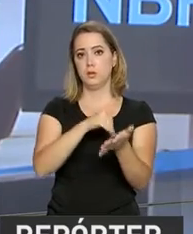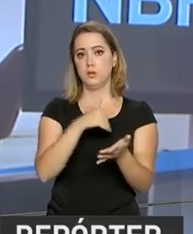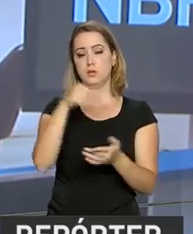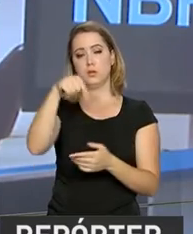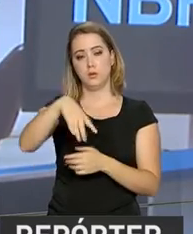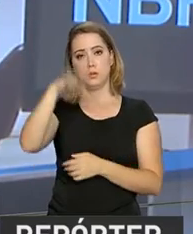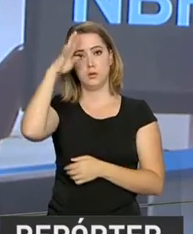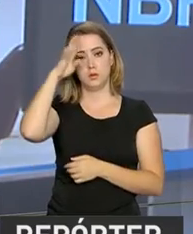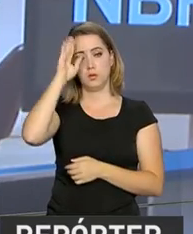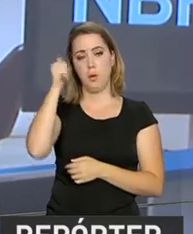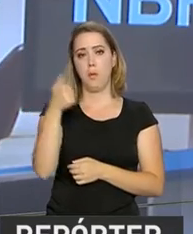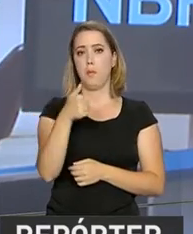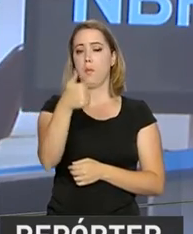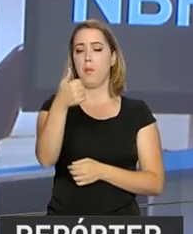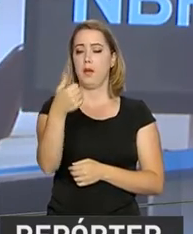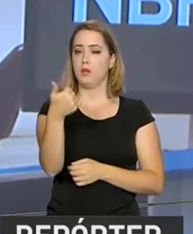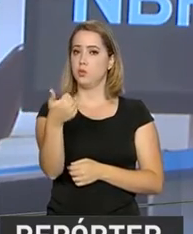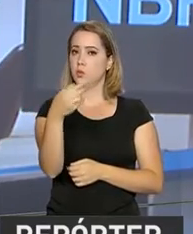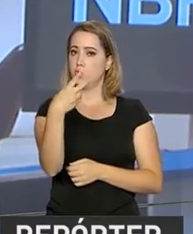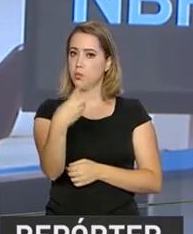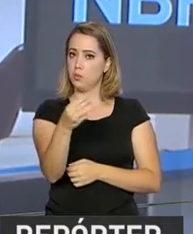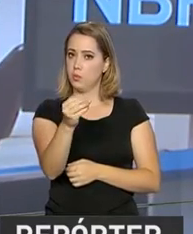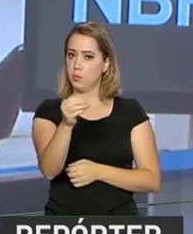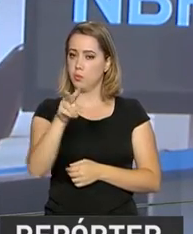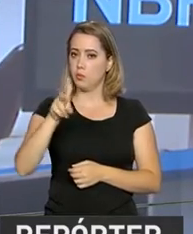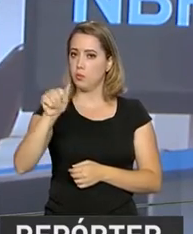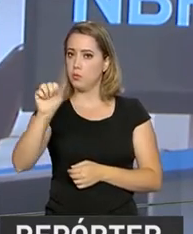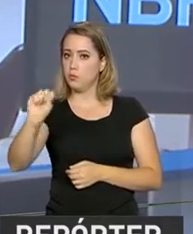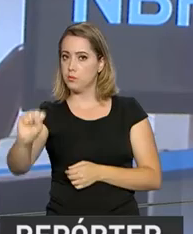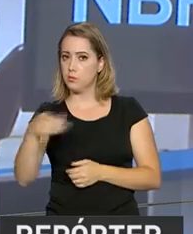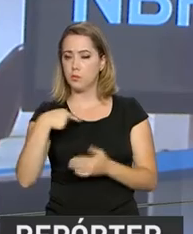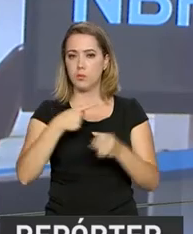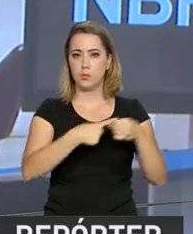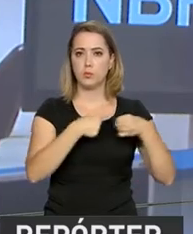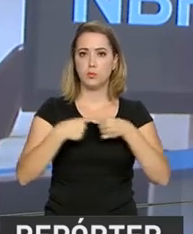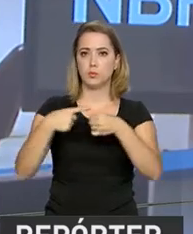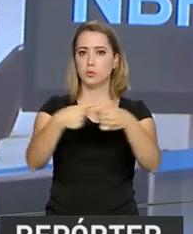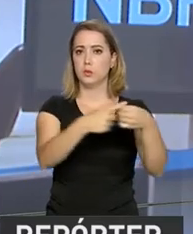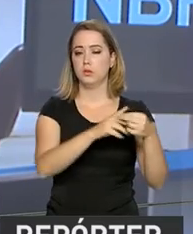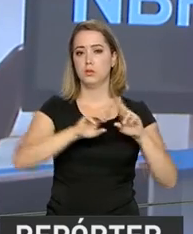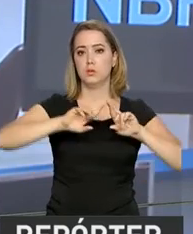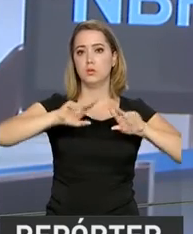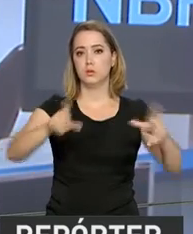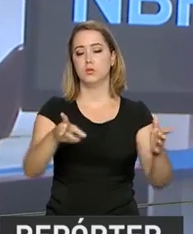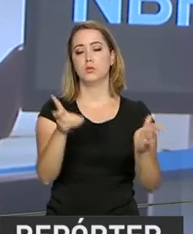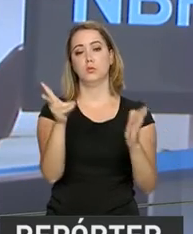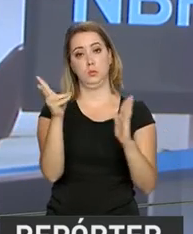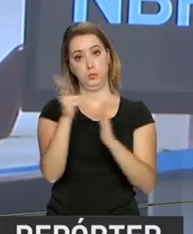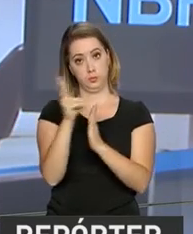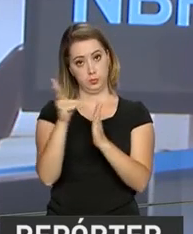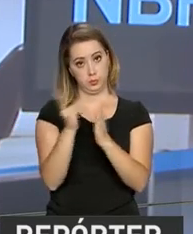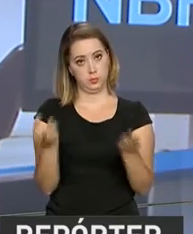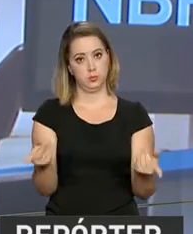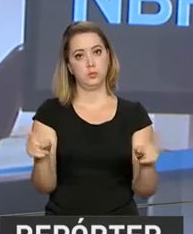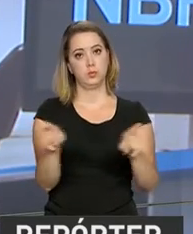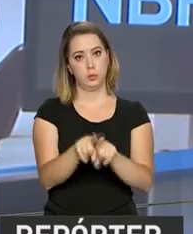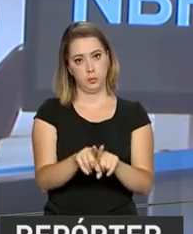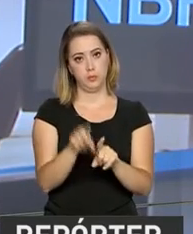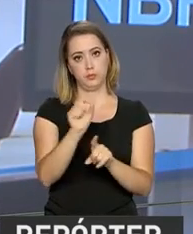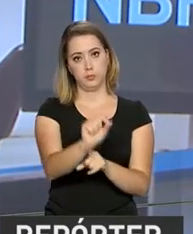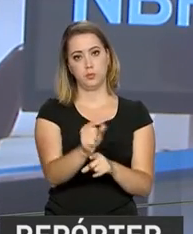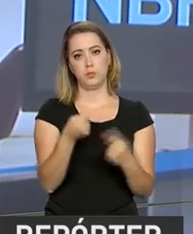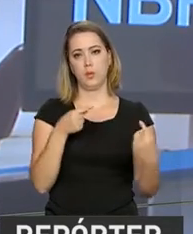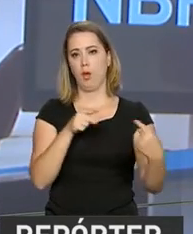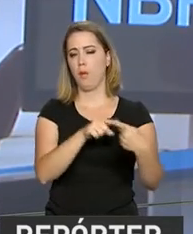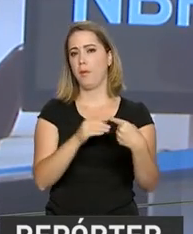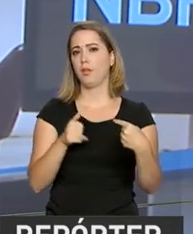vagas distribuídas em 563 municípios e 2 distritos indígenas. A meta do governo federal é